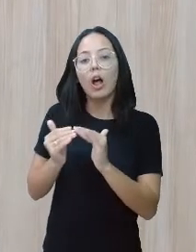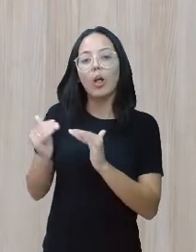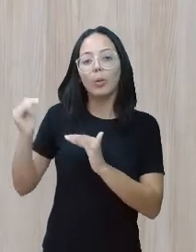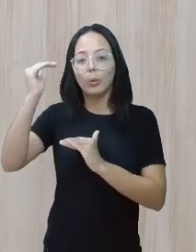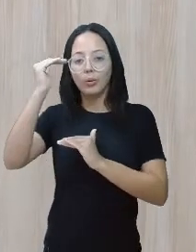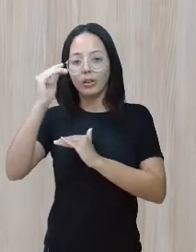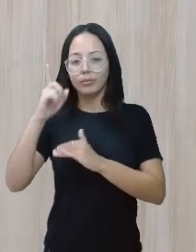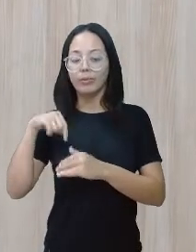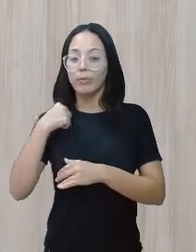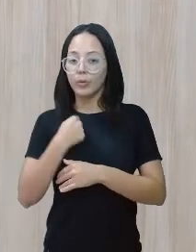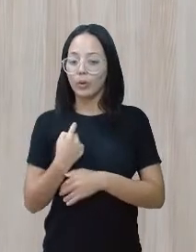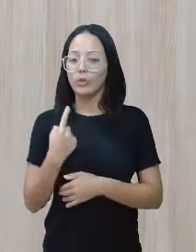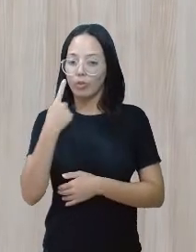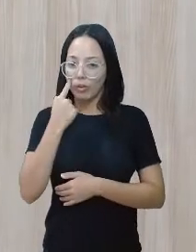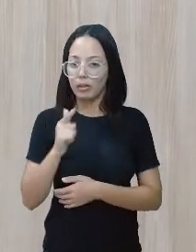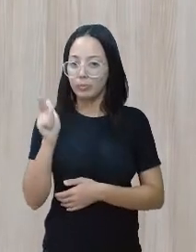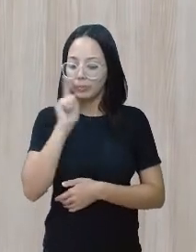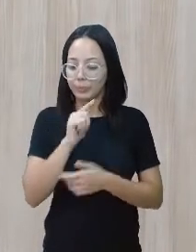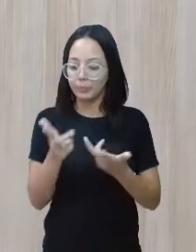adulta, a gente vai chegar até eles.